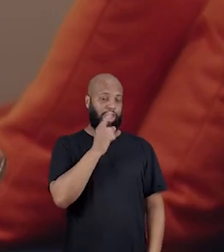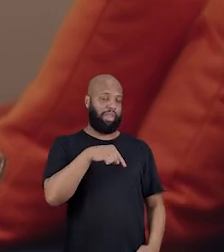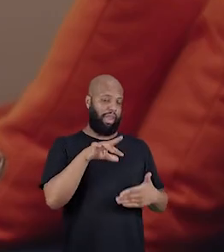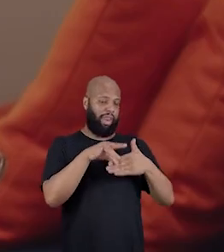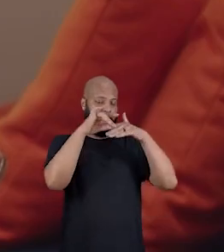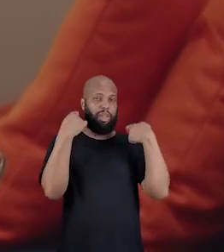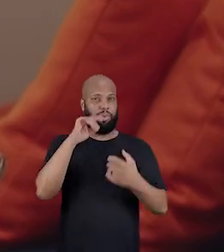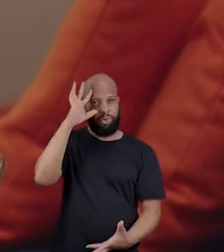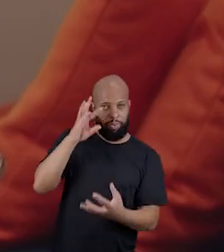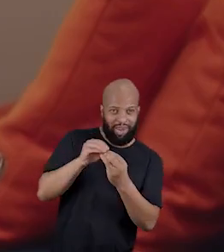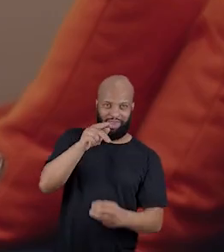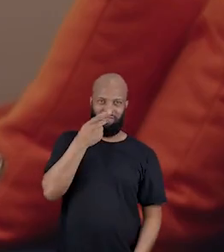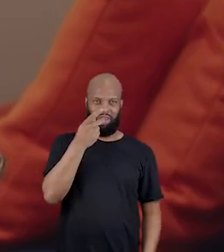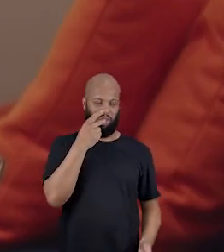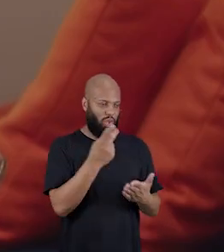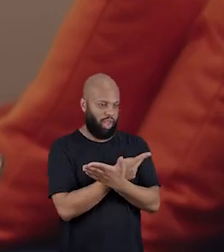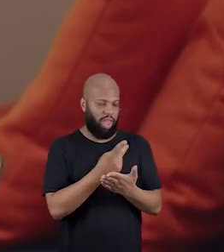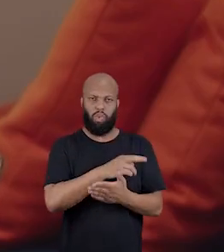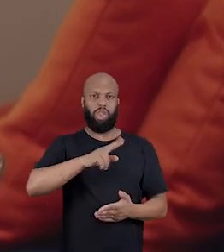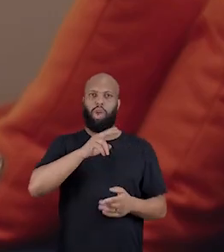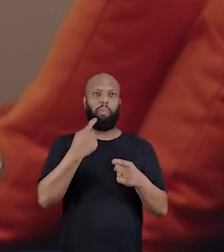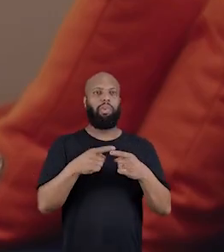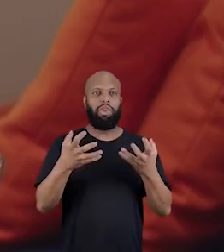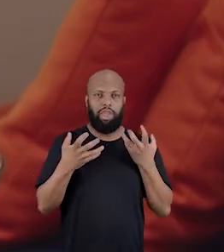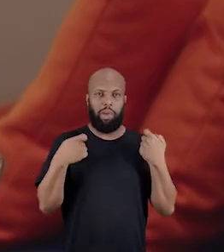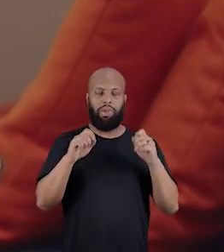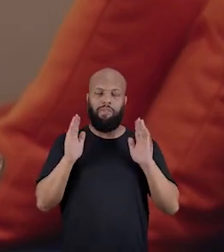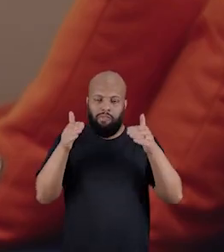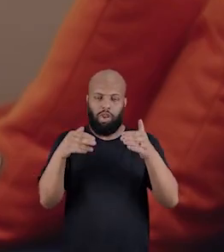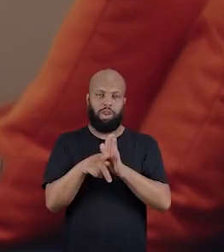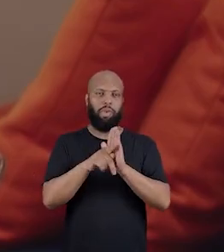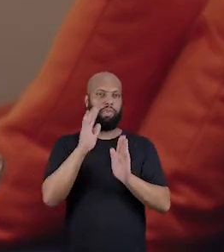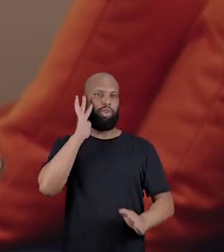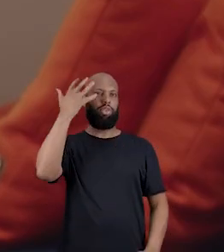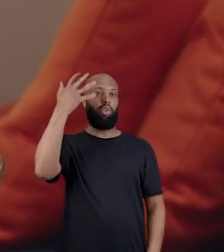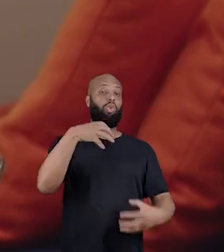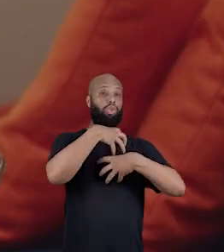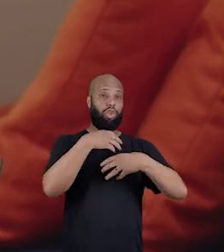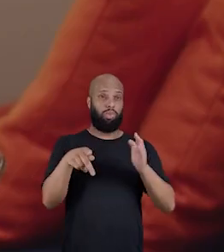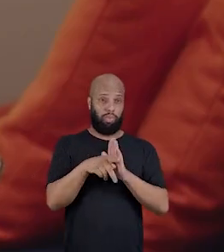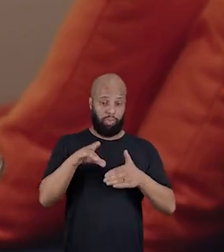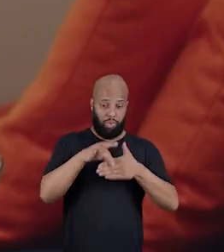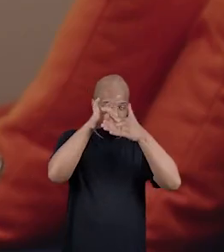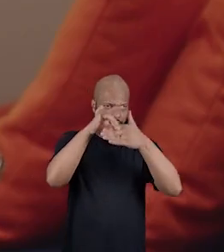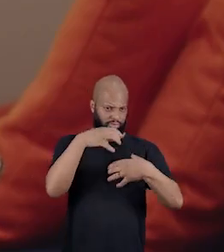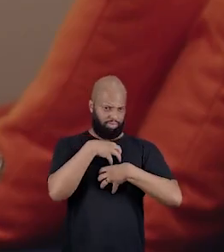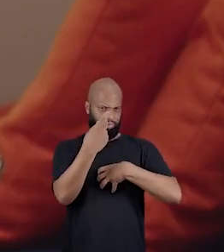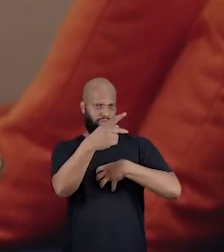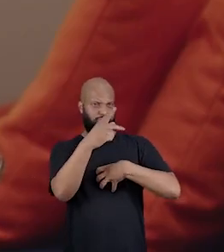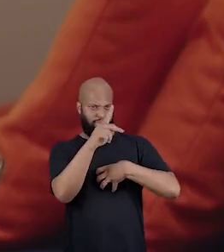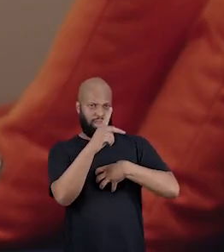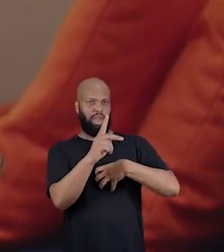precisa, como liderança, entender que, como você falou, um erro às vezes não é intencional, a gente precisa focar na solução. A maneira que um líder reage a um erro